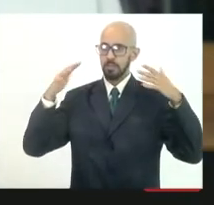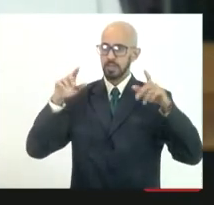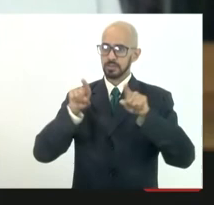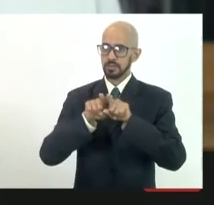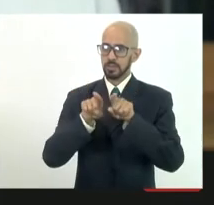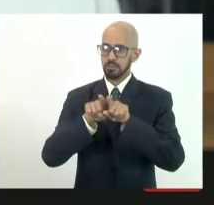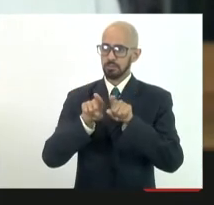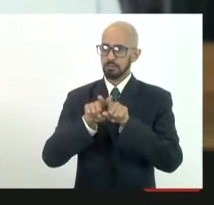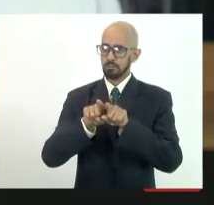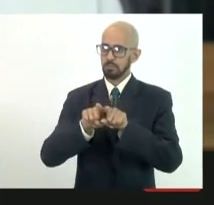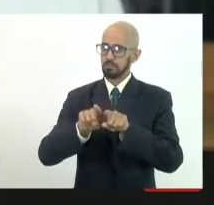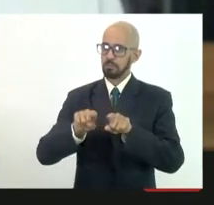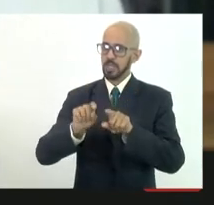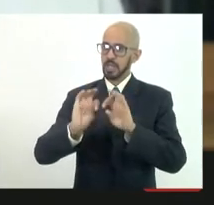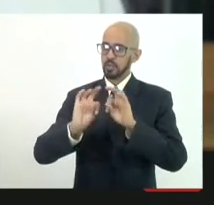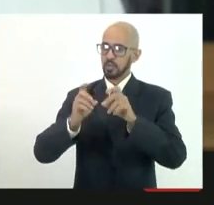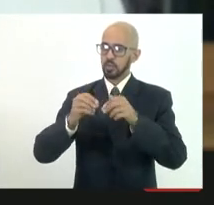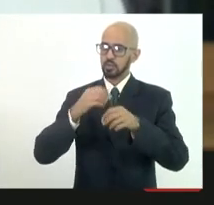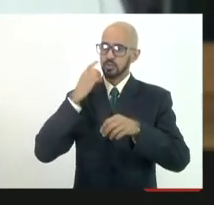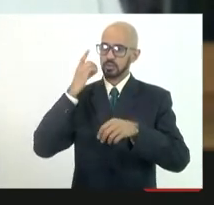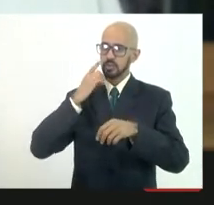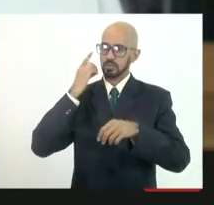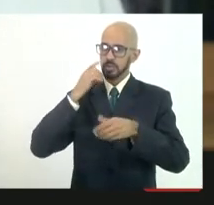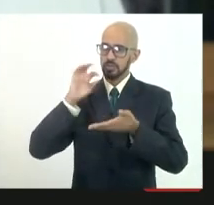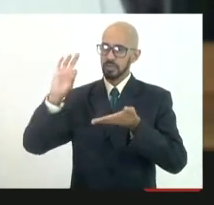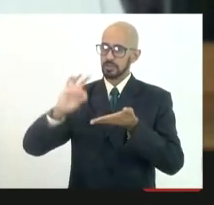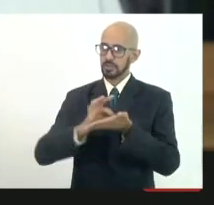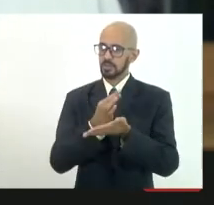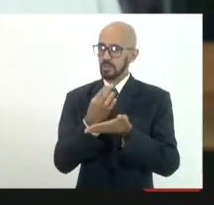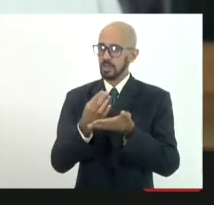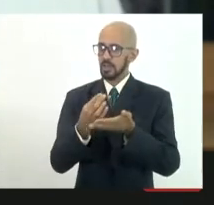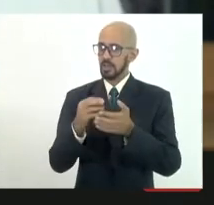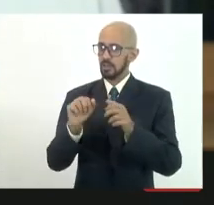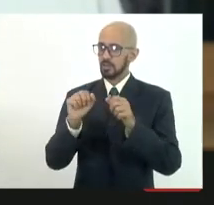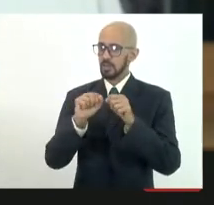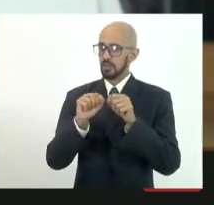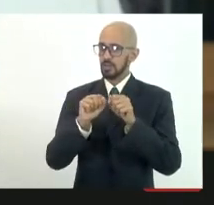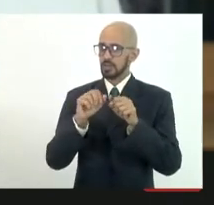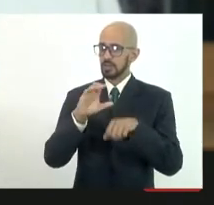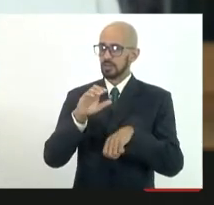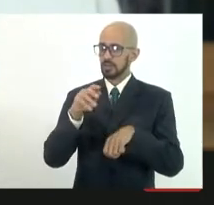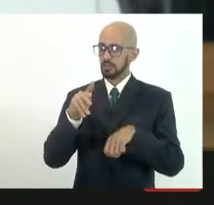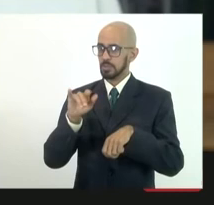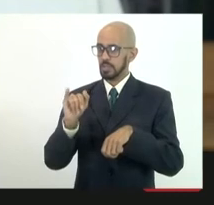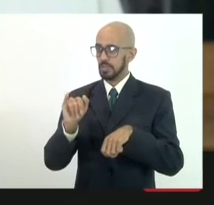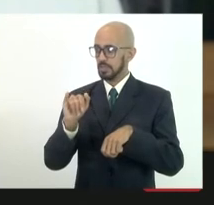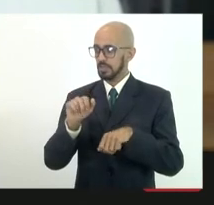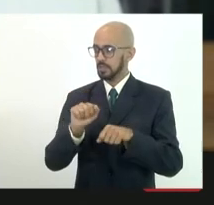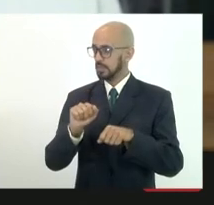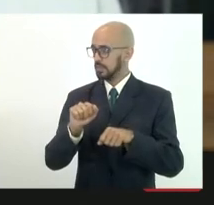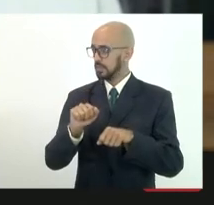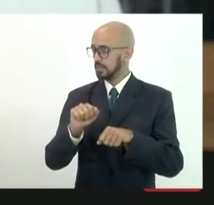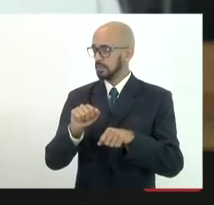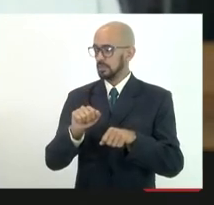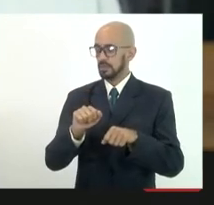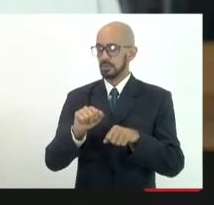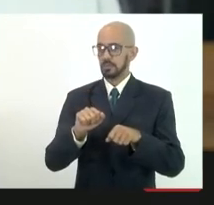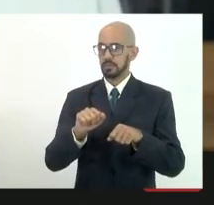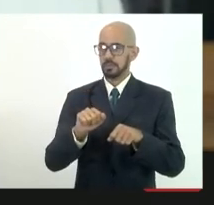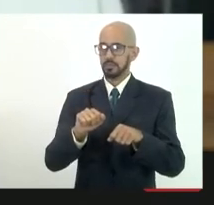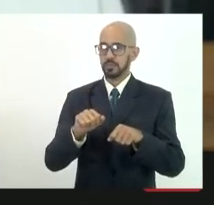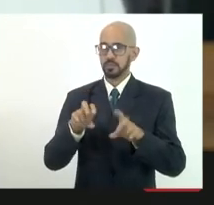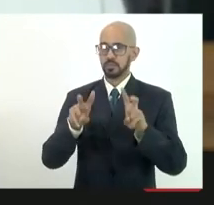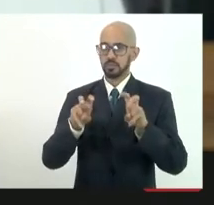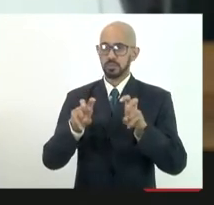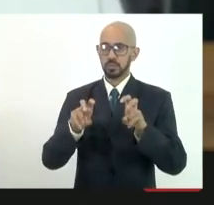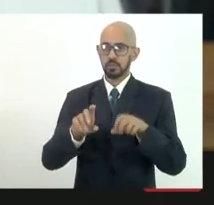todos os deputados que assinaram para que fosse levantada essa CPI. Isso cumpre o que diz o nosso direito,